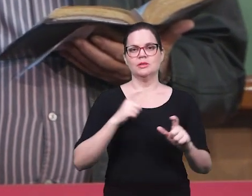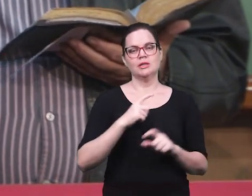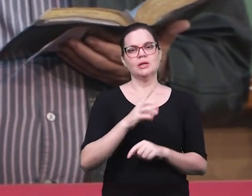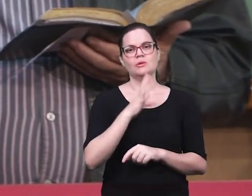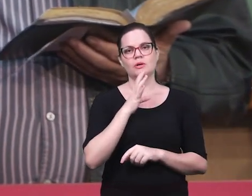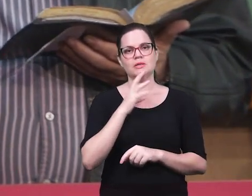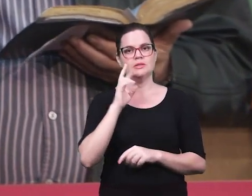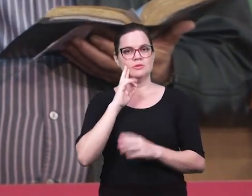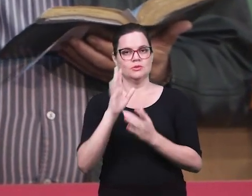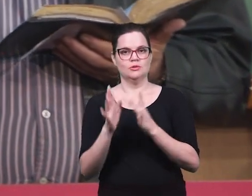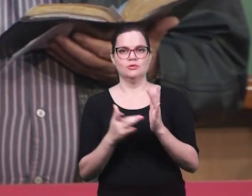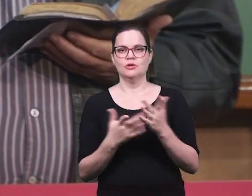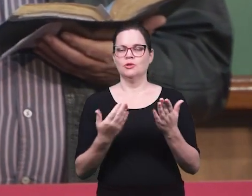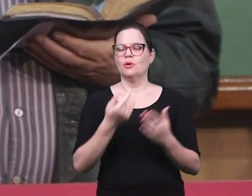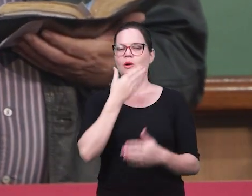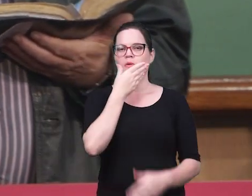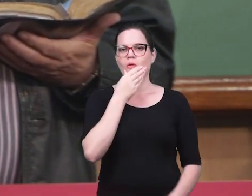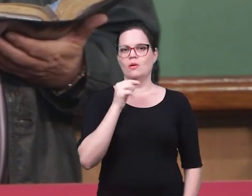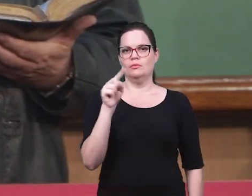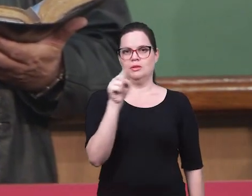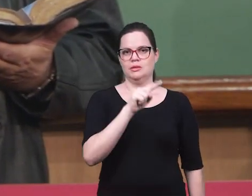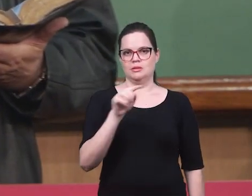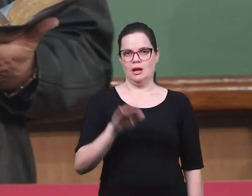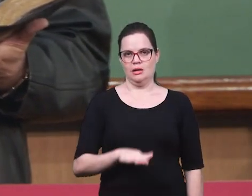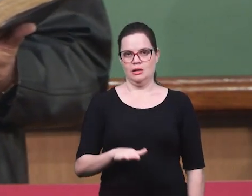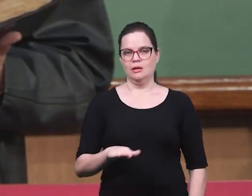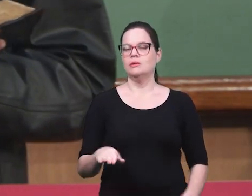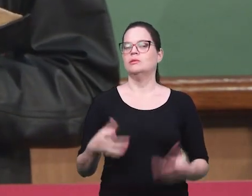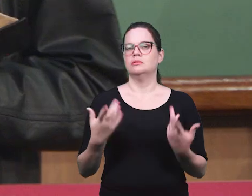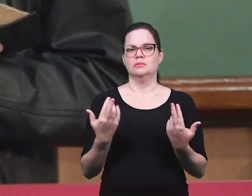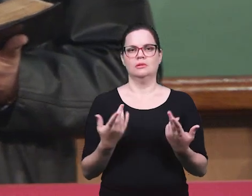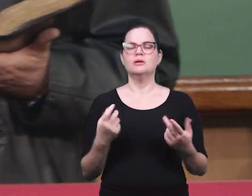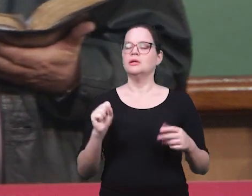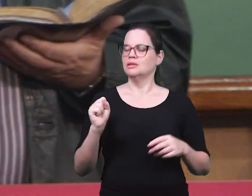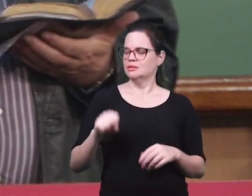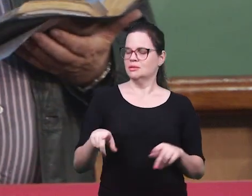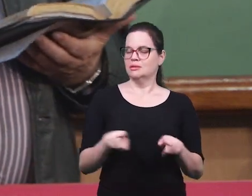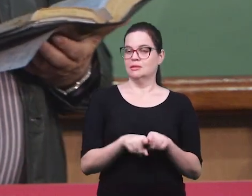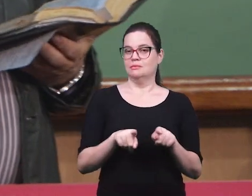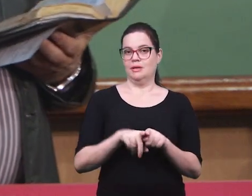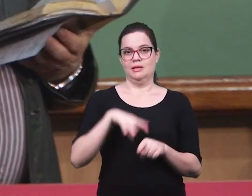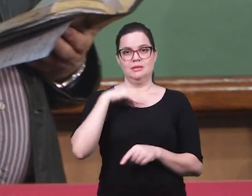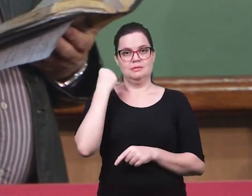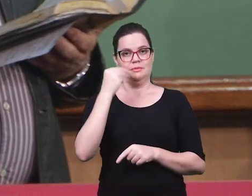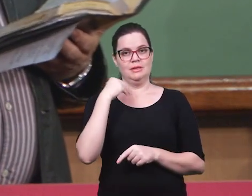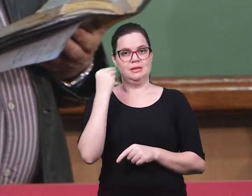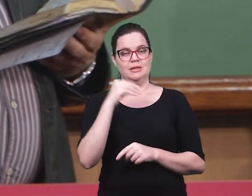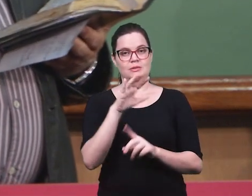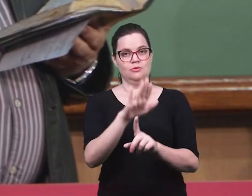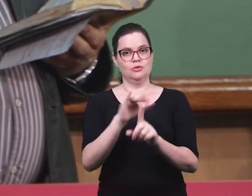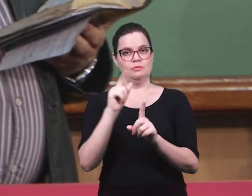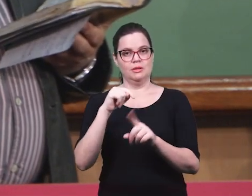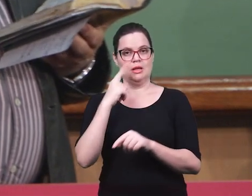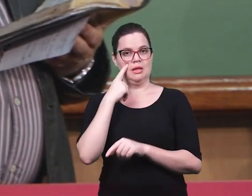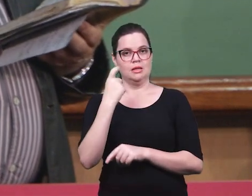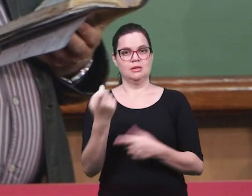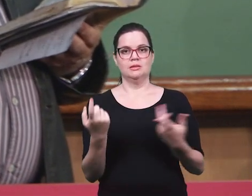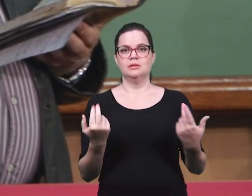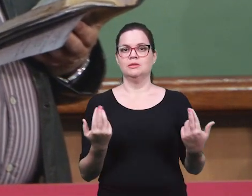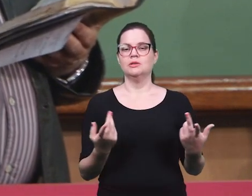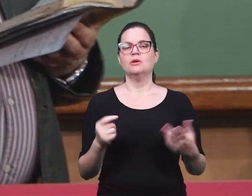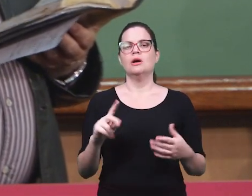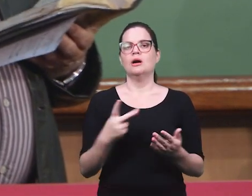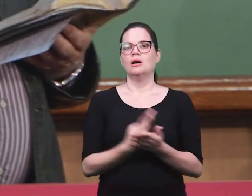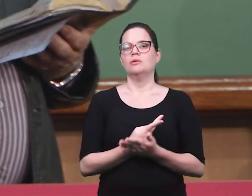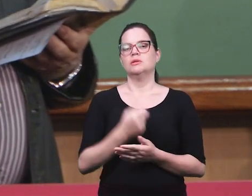exemplo. Zaqueu, tantos exemplos. Eu sempre cito que a experiência do chamado é interessante. Eu conto a experiência que aconteceu com a